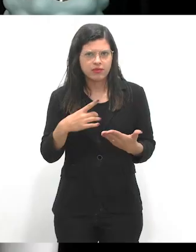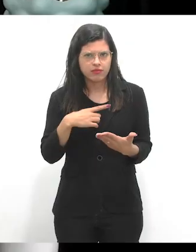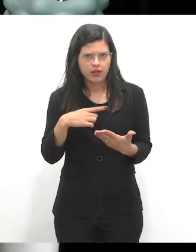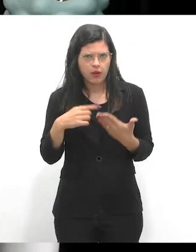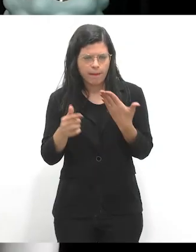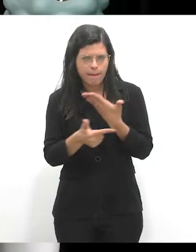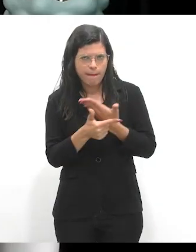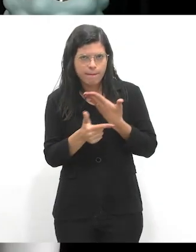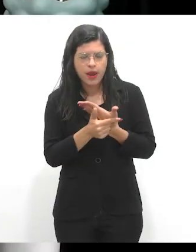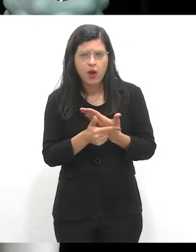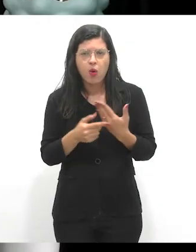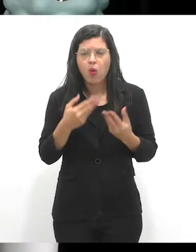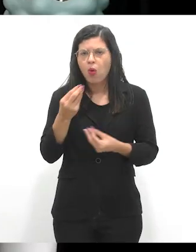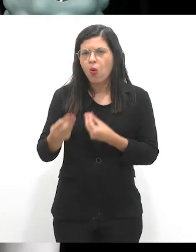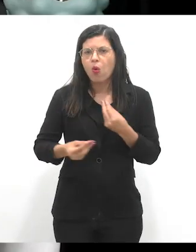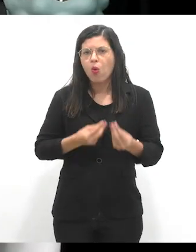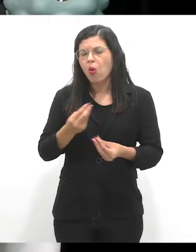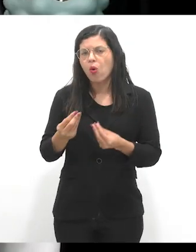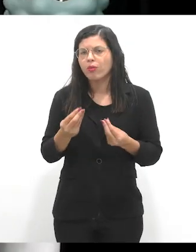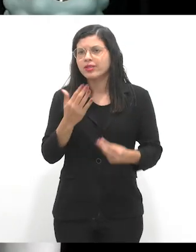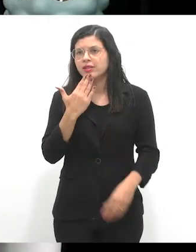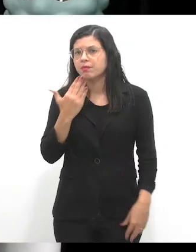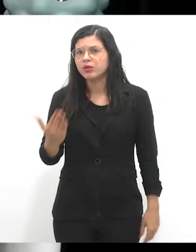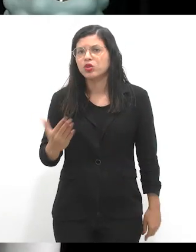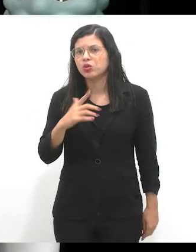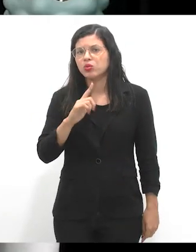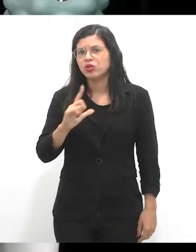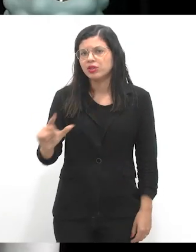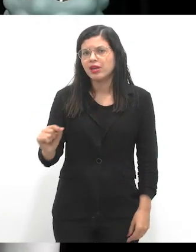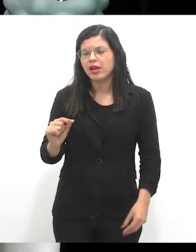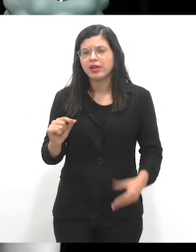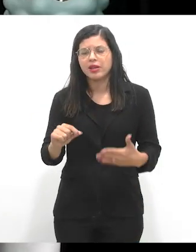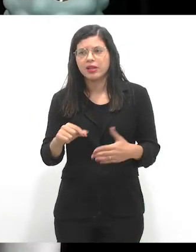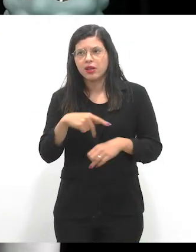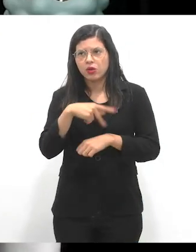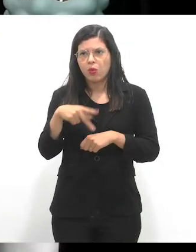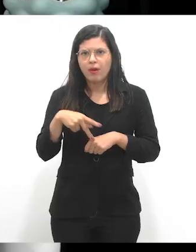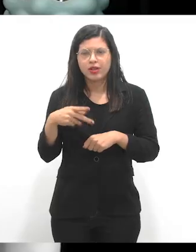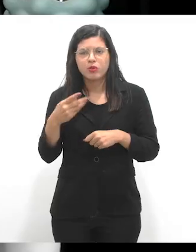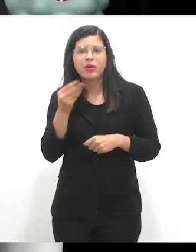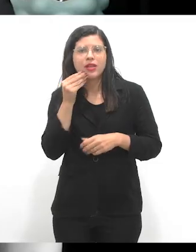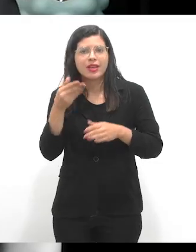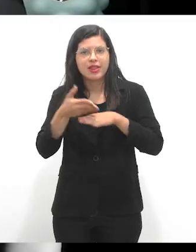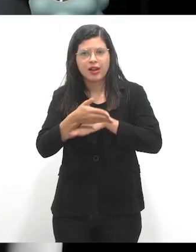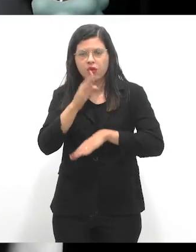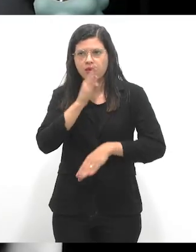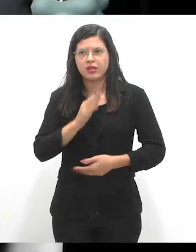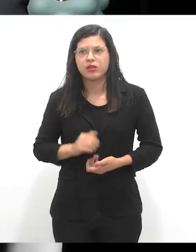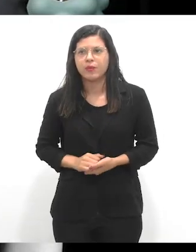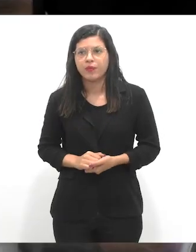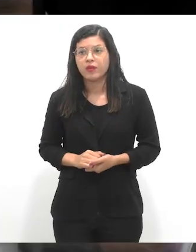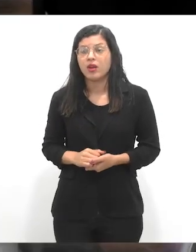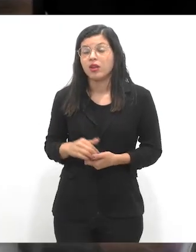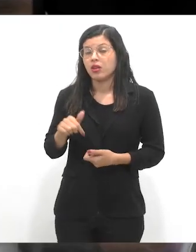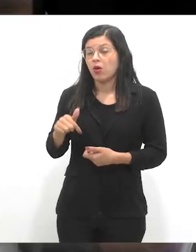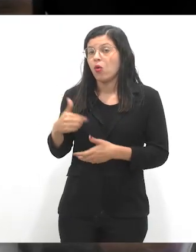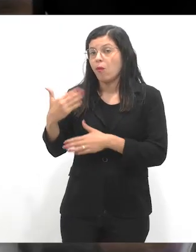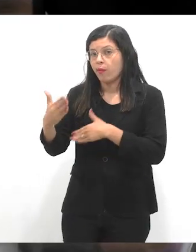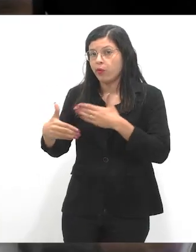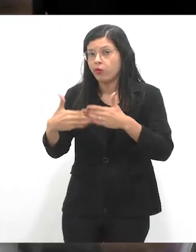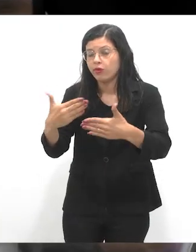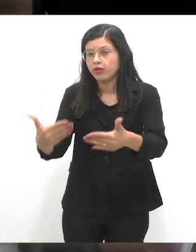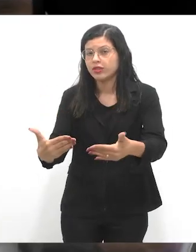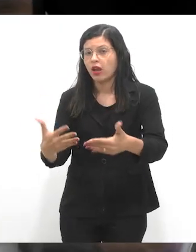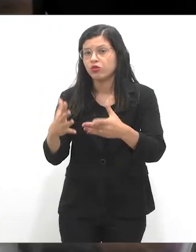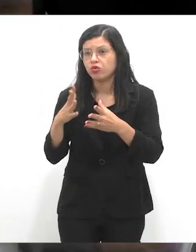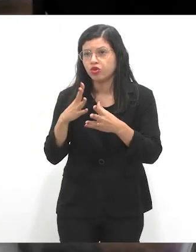aí decisivo? Como é que ele processa esse pedido, por exemplo, de saída do país dele para entrar no Brasil? O processo de refúgio,